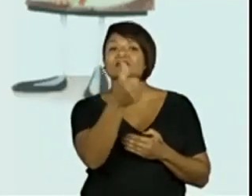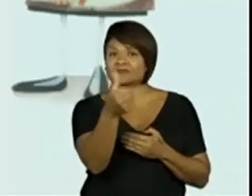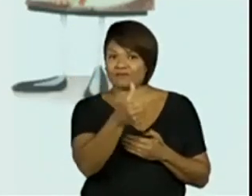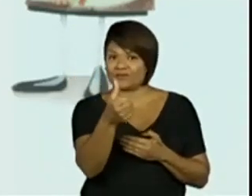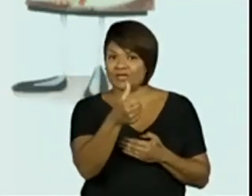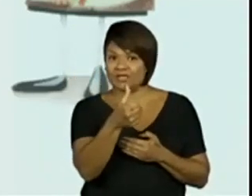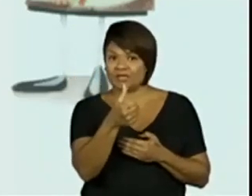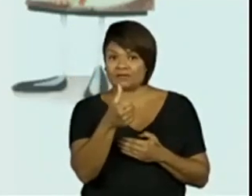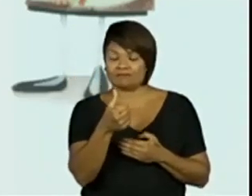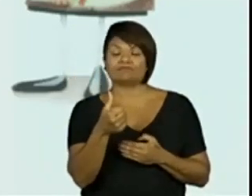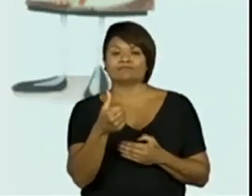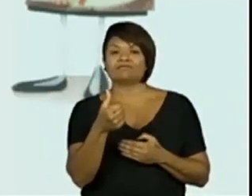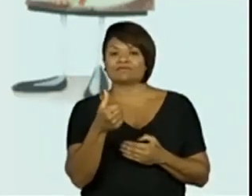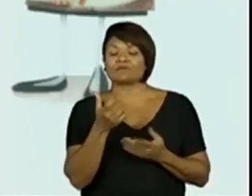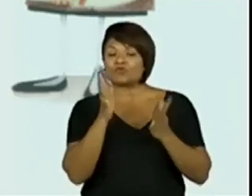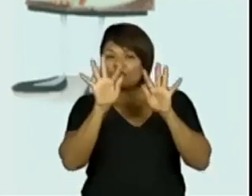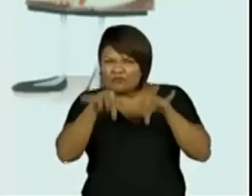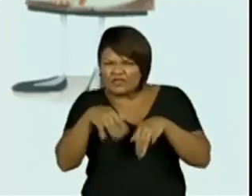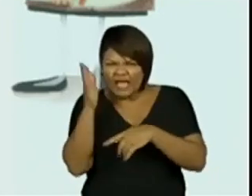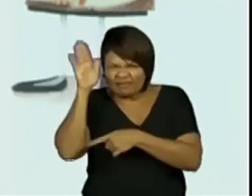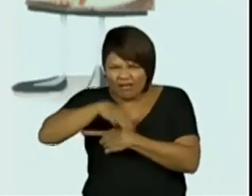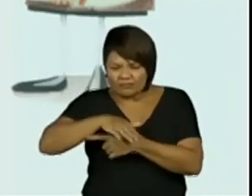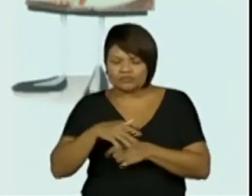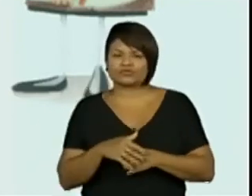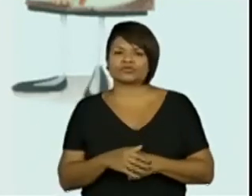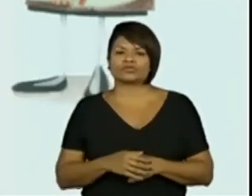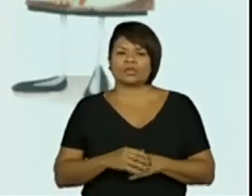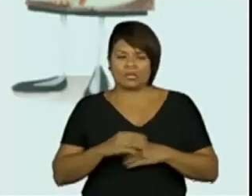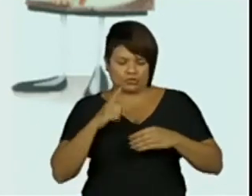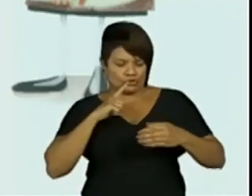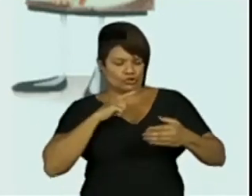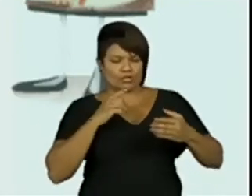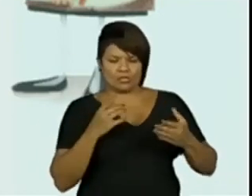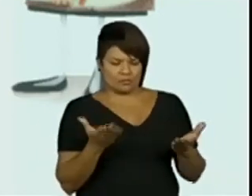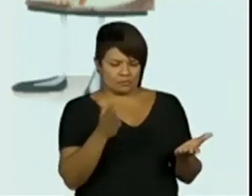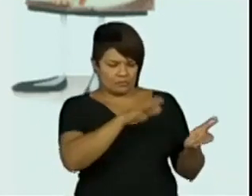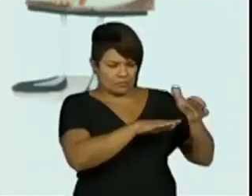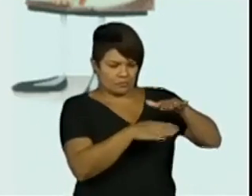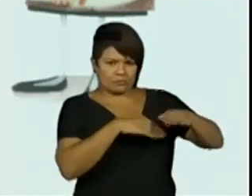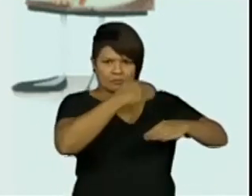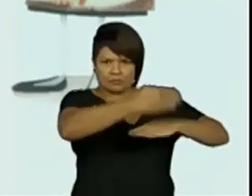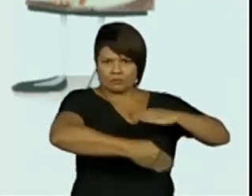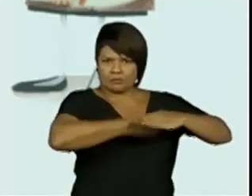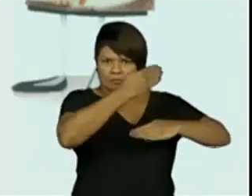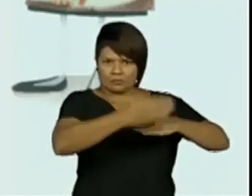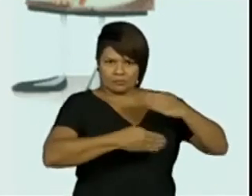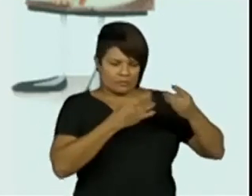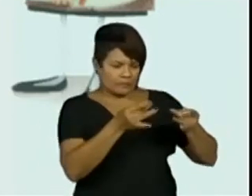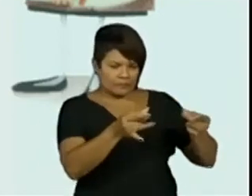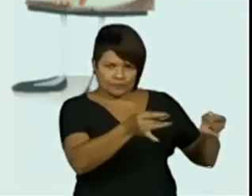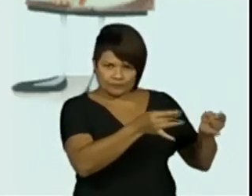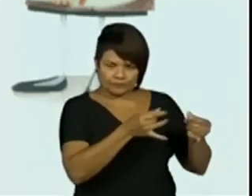tarde, bateu a porta, trazendo o vestido embrulhado em papel de seda. A estilista entrou, abriu o